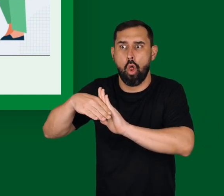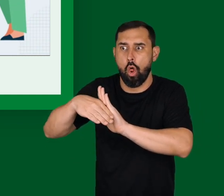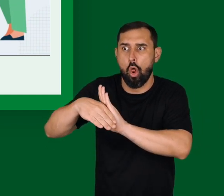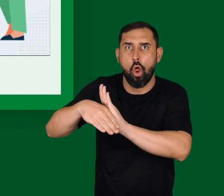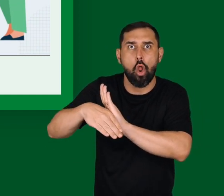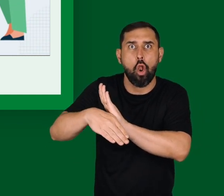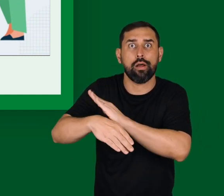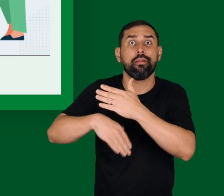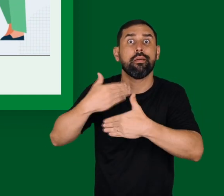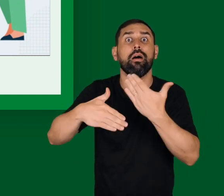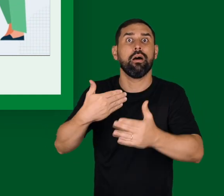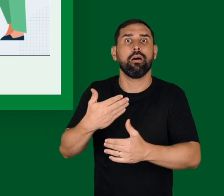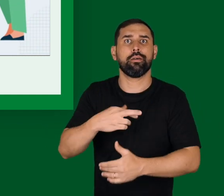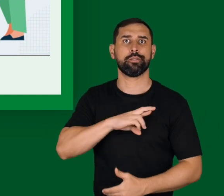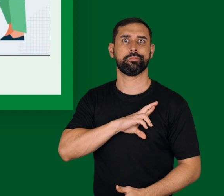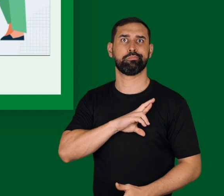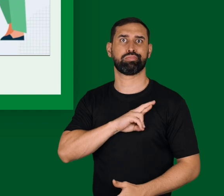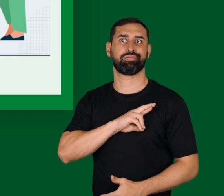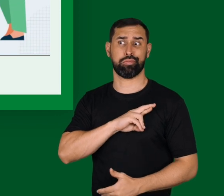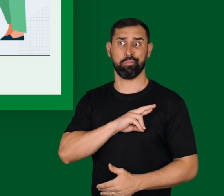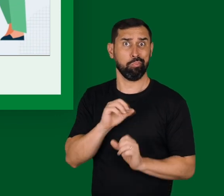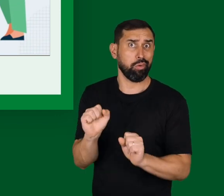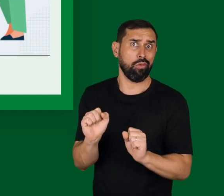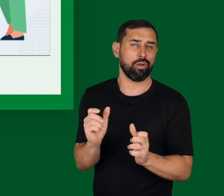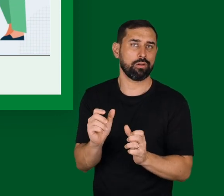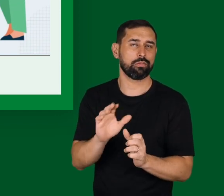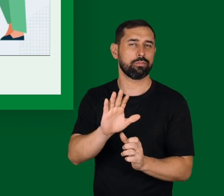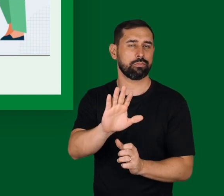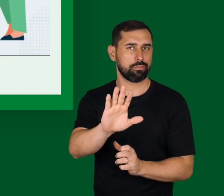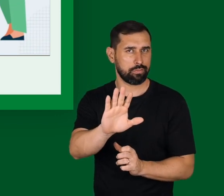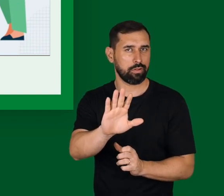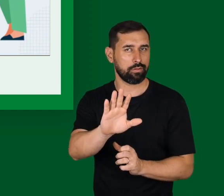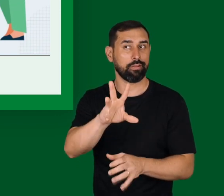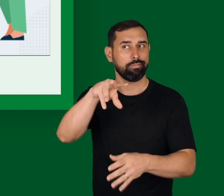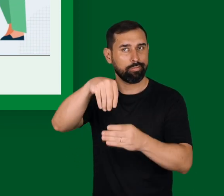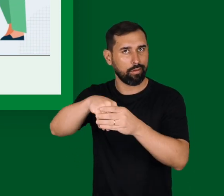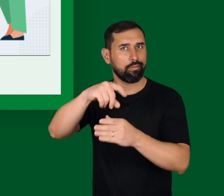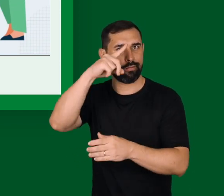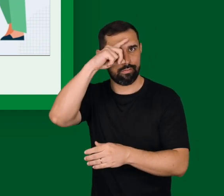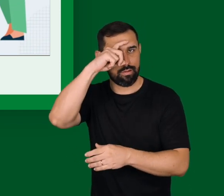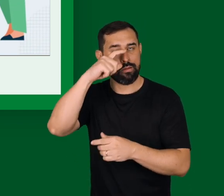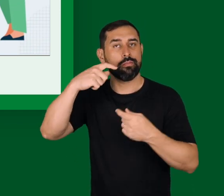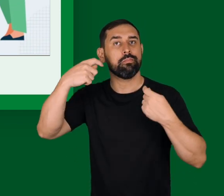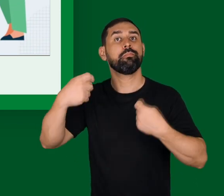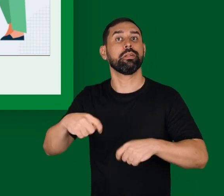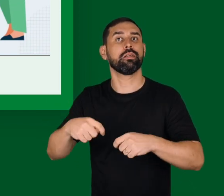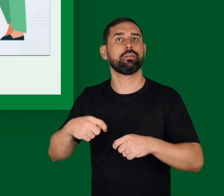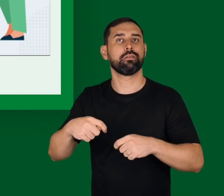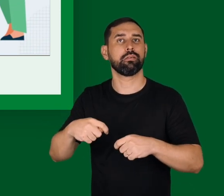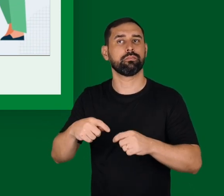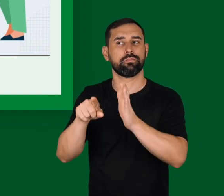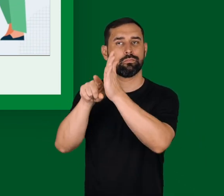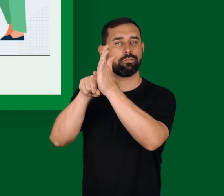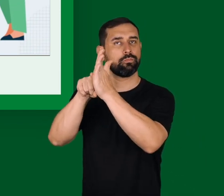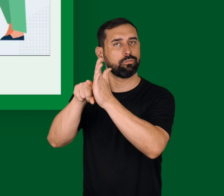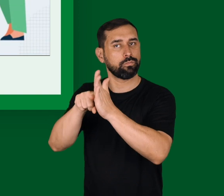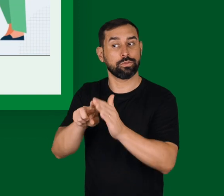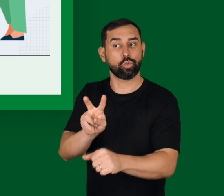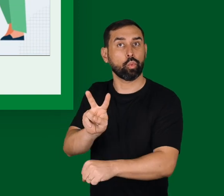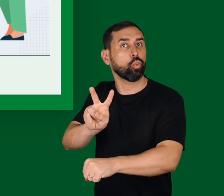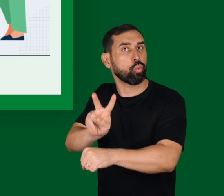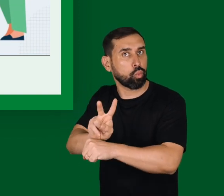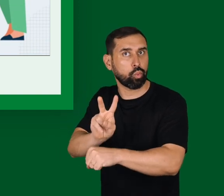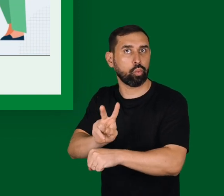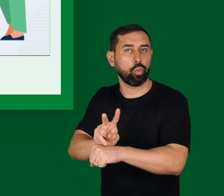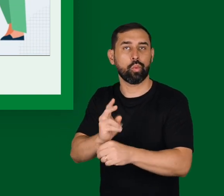podem evoluir para a parada cardiorrespiratória, mas para isso, dentro das nossas unidades, a gente tem que garantir